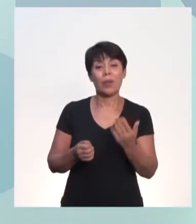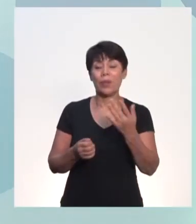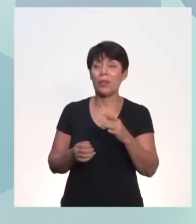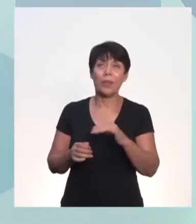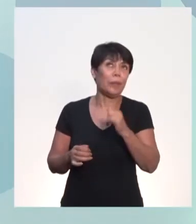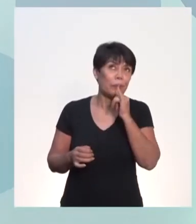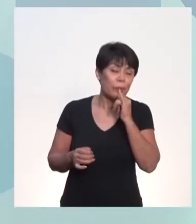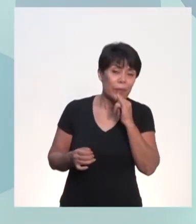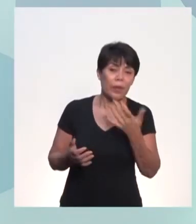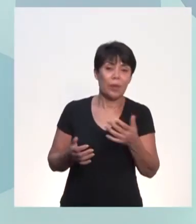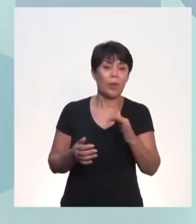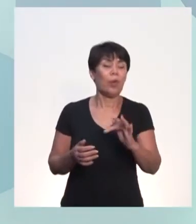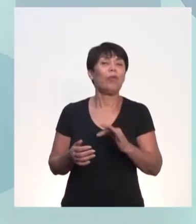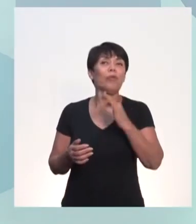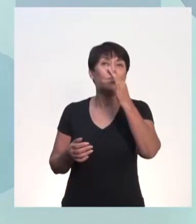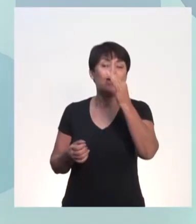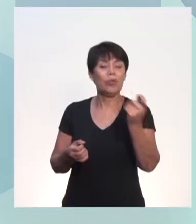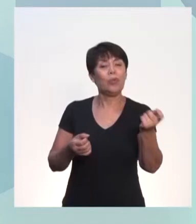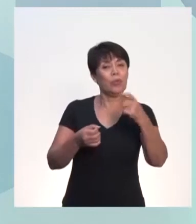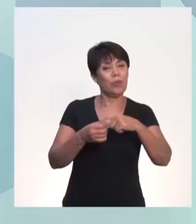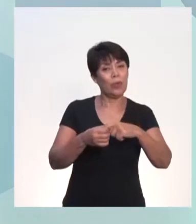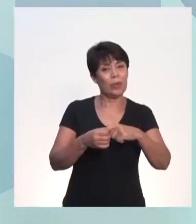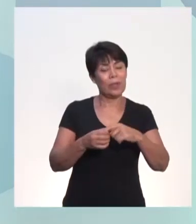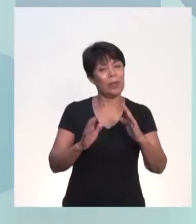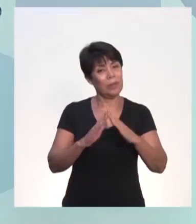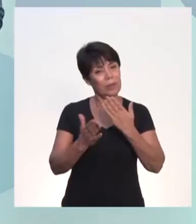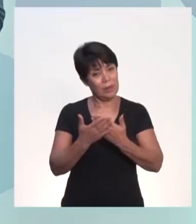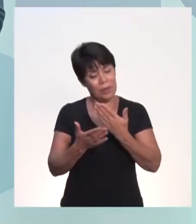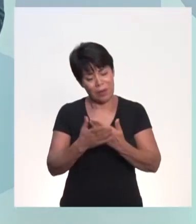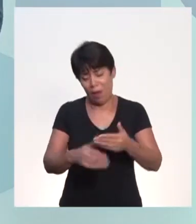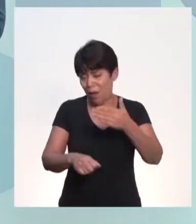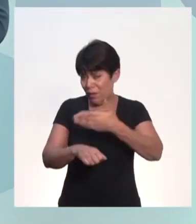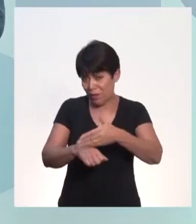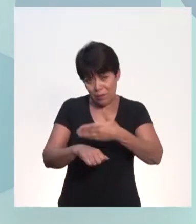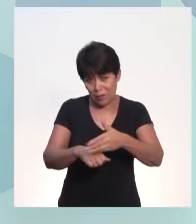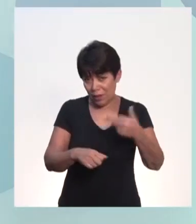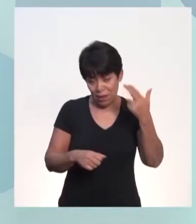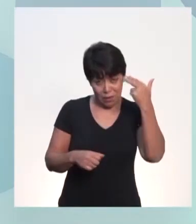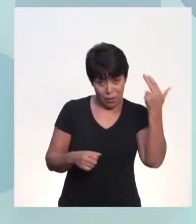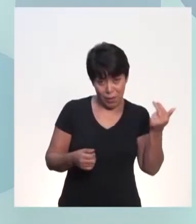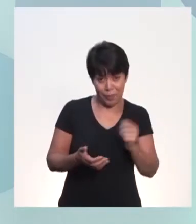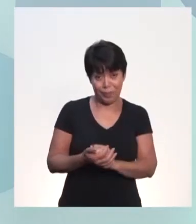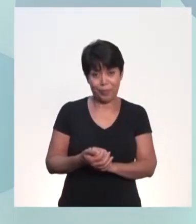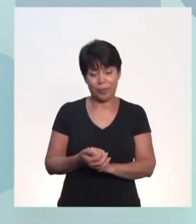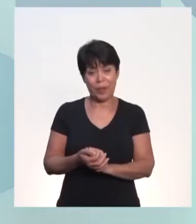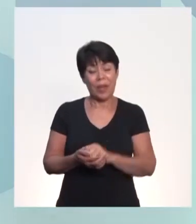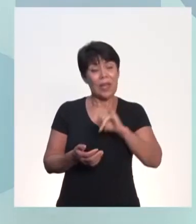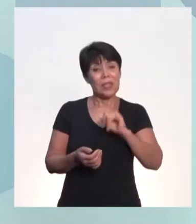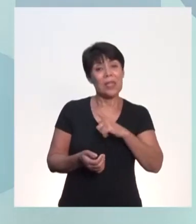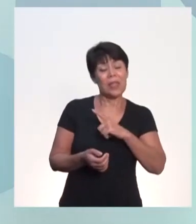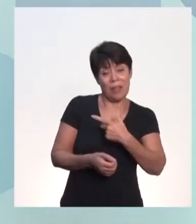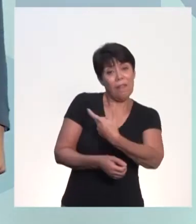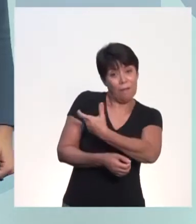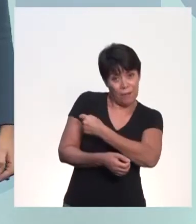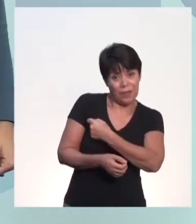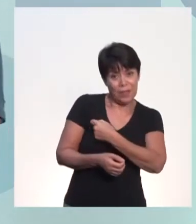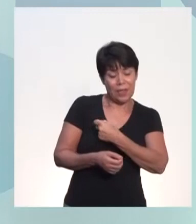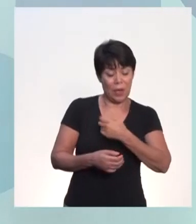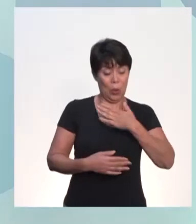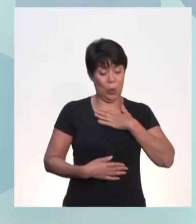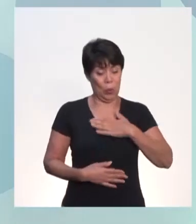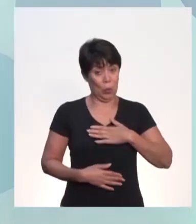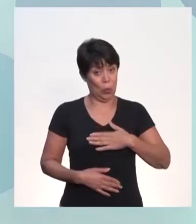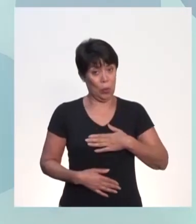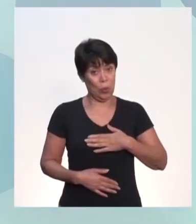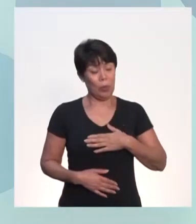exemplo, para que a gente possa voltar às aulas e voltar às atividades normais. Com uma vacina, os nossos corpos conseguem